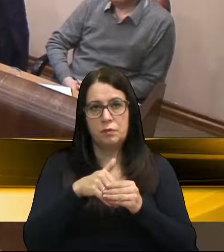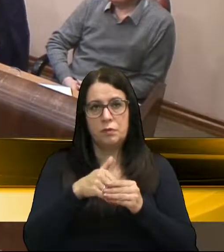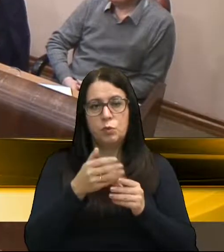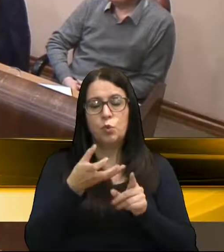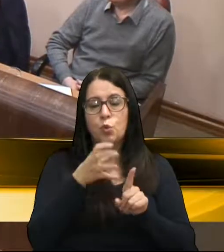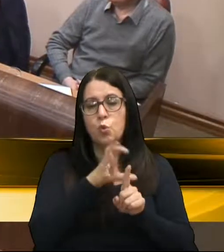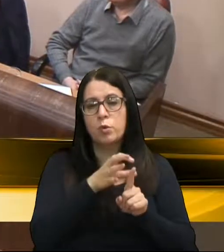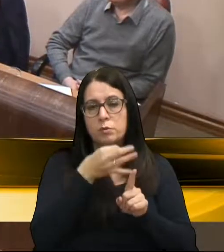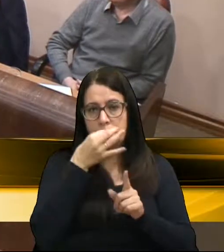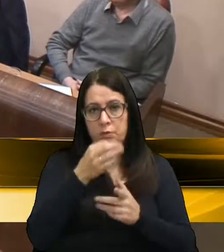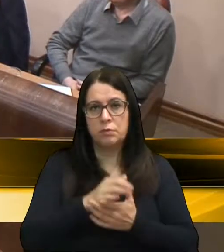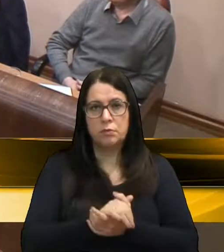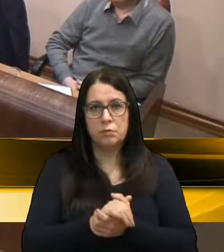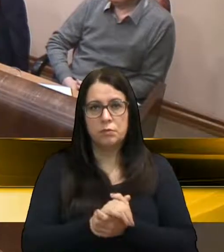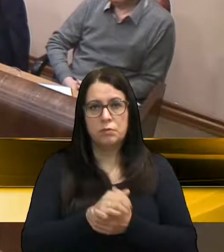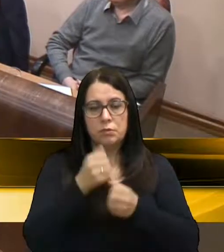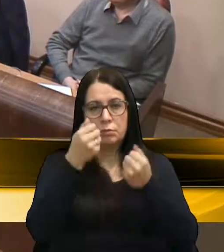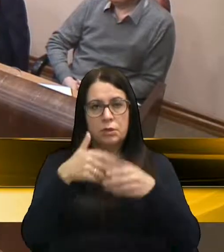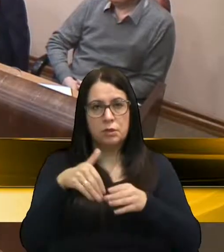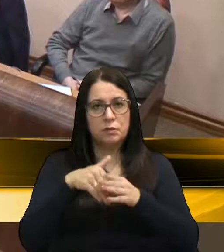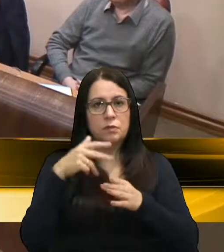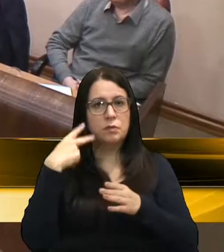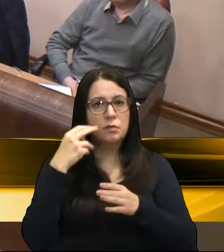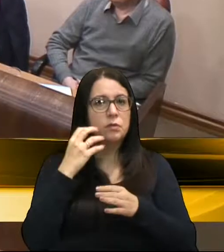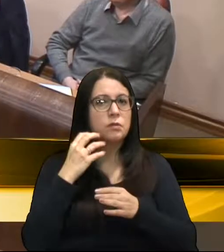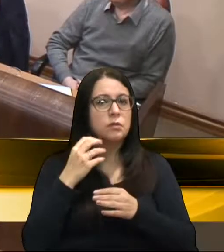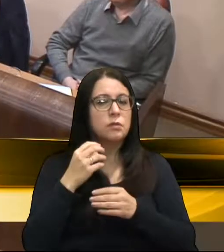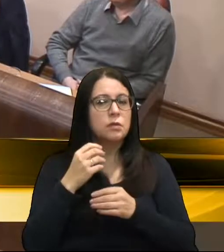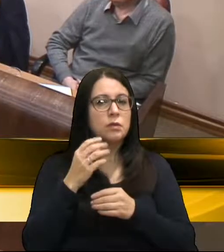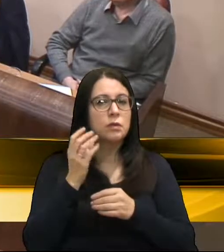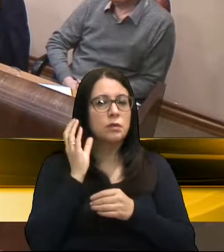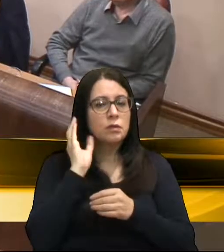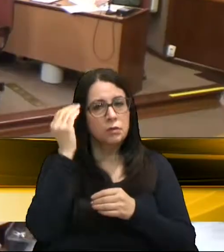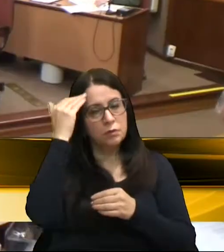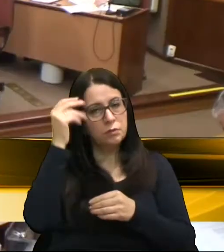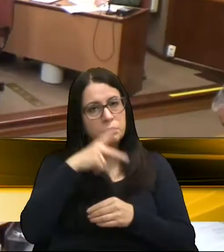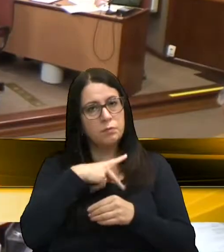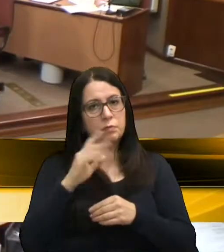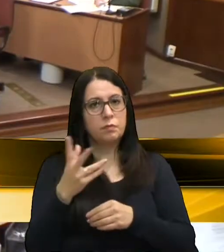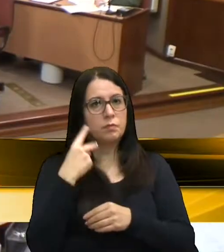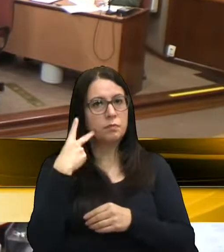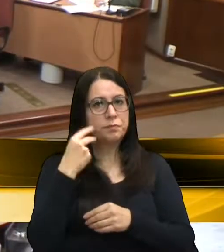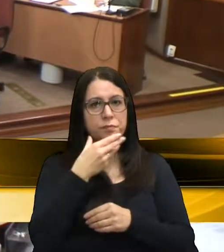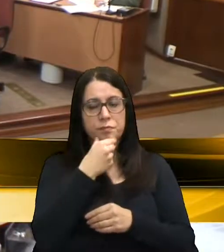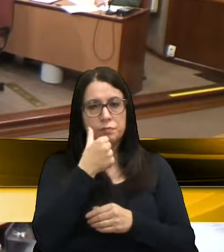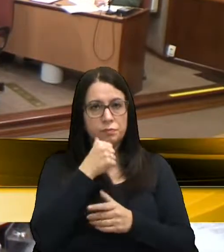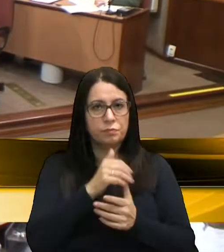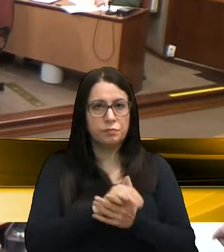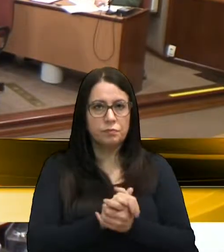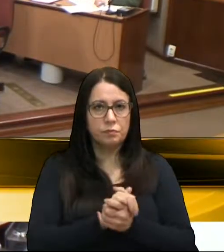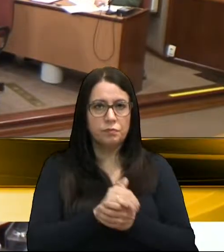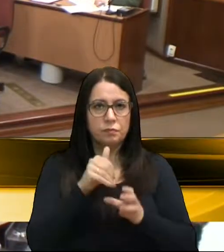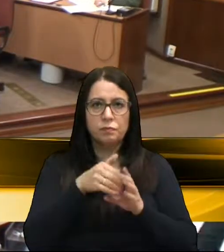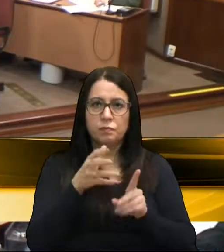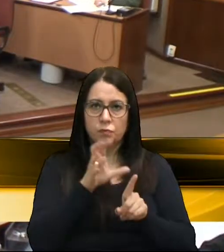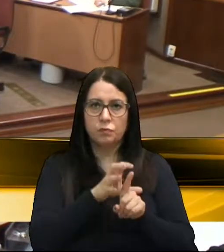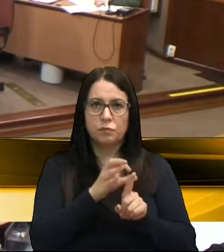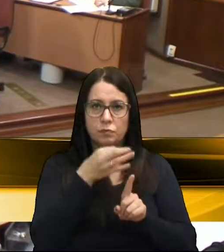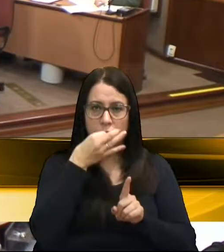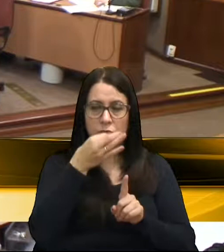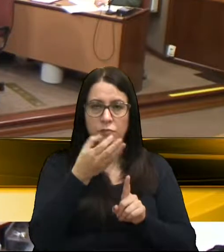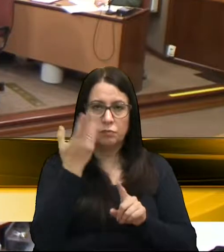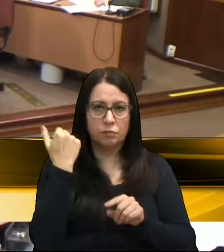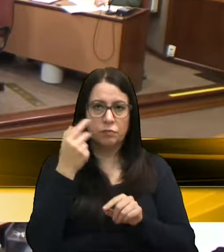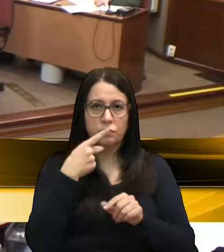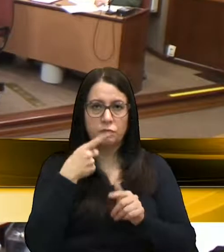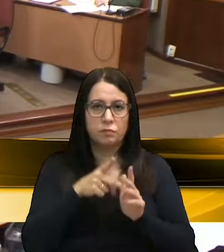contra o parecer. Para declarar o voto, o vereador Felipe Grebelmaier. Senhor presidente, senhoras vereadoras, senhores vereadores, eu votarei contrário ao parecer, já havia